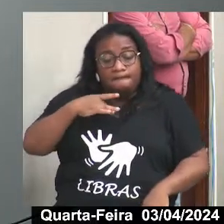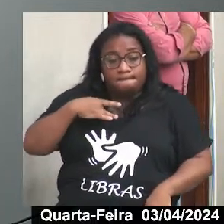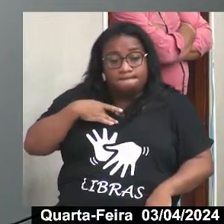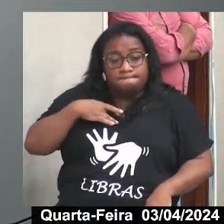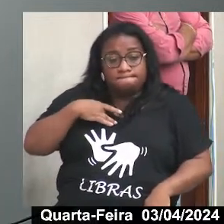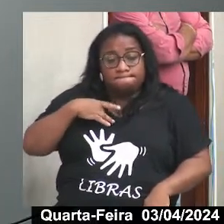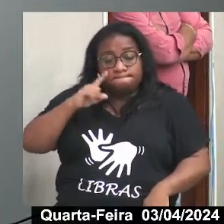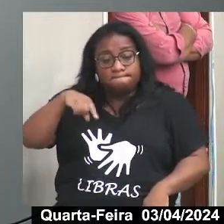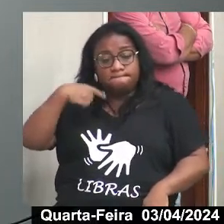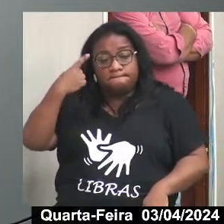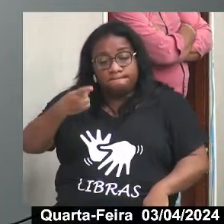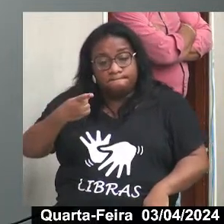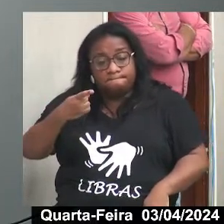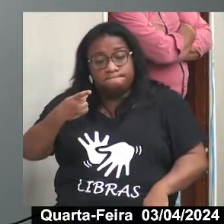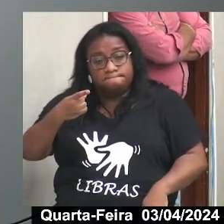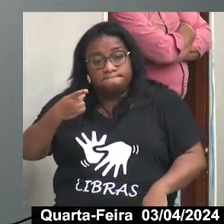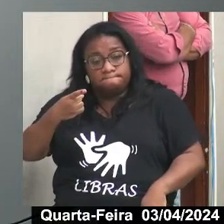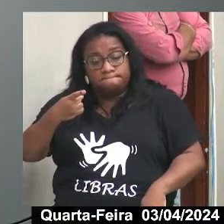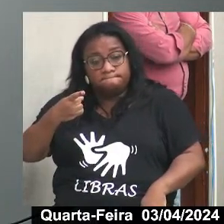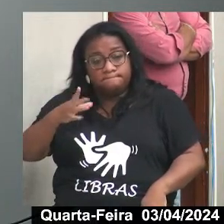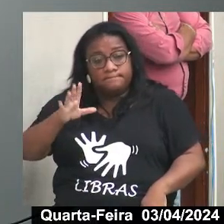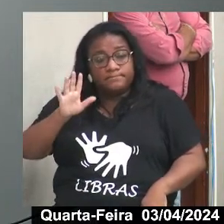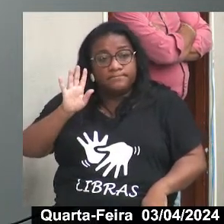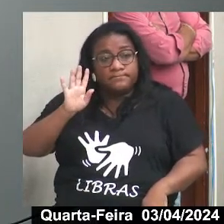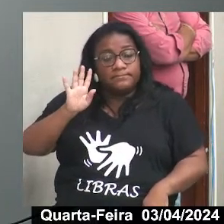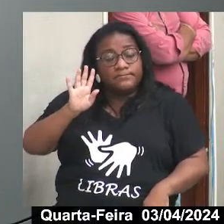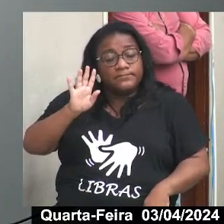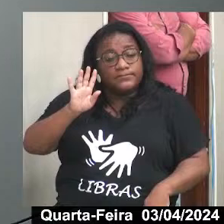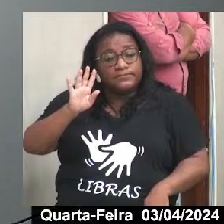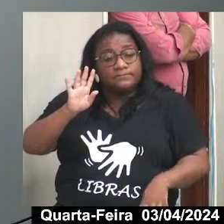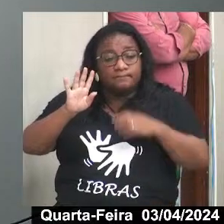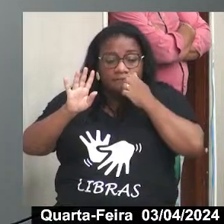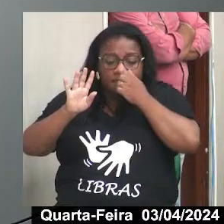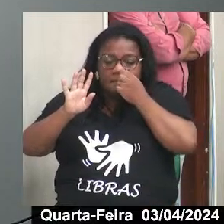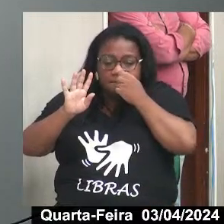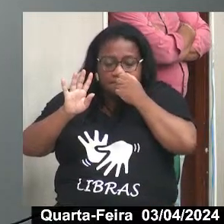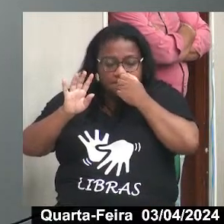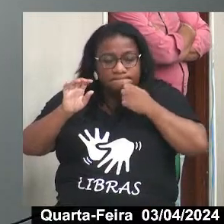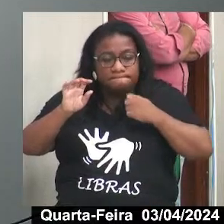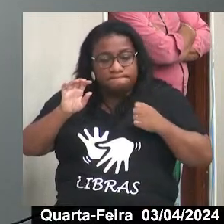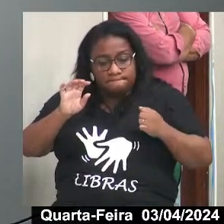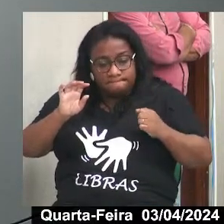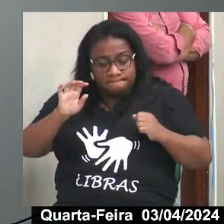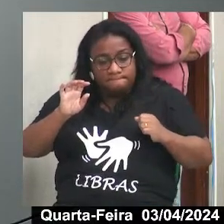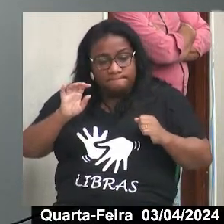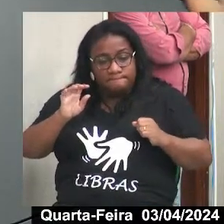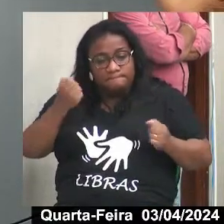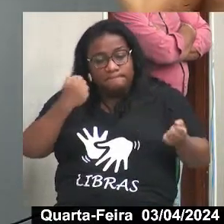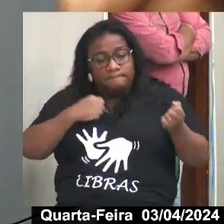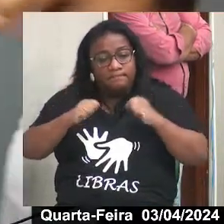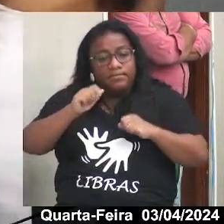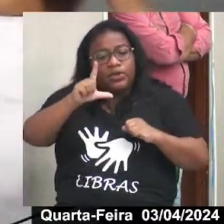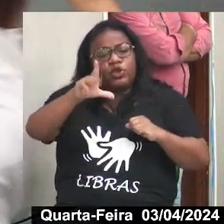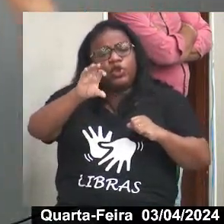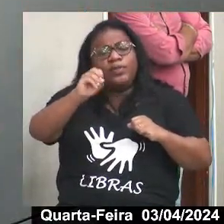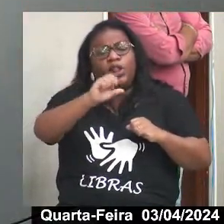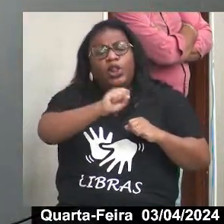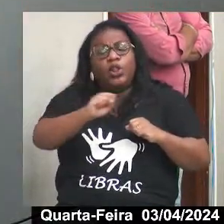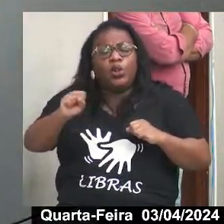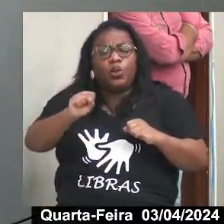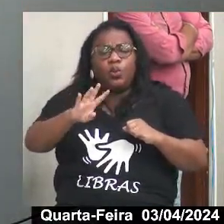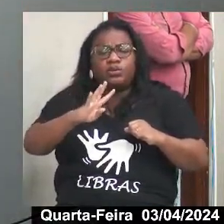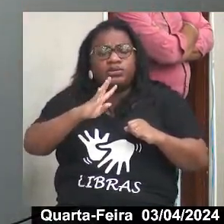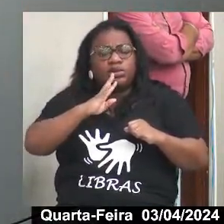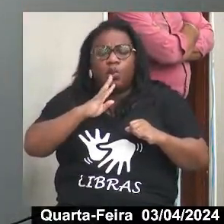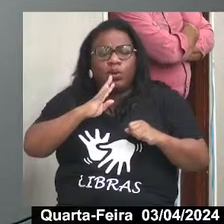mental delas. Outro projeto que eu me orgulho muito é da parte de auxílio, né, orientação sobre o LOAS,